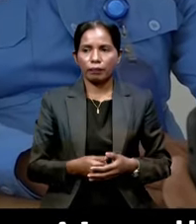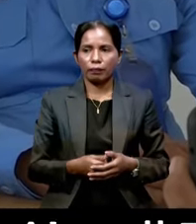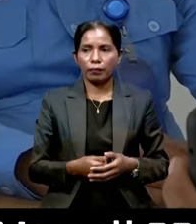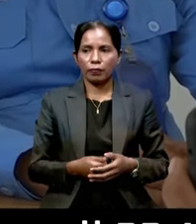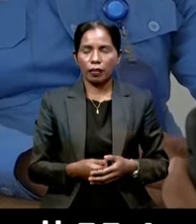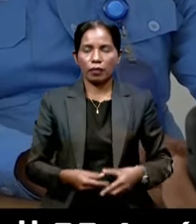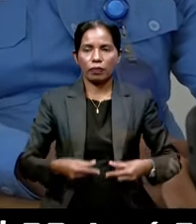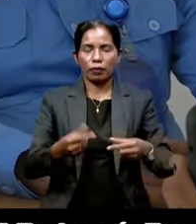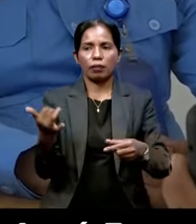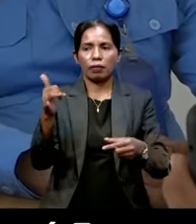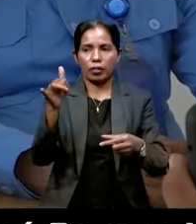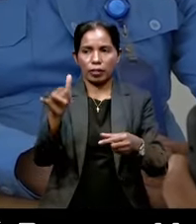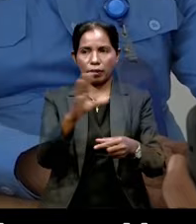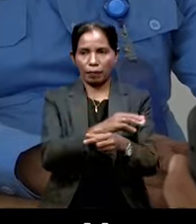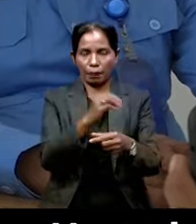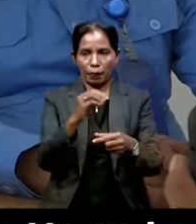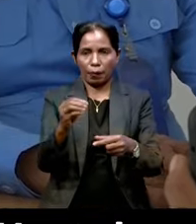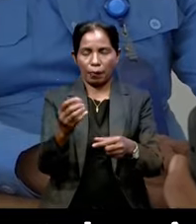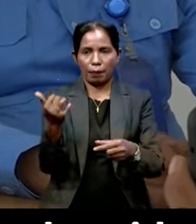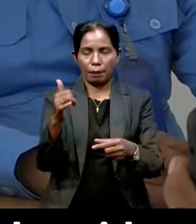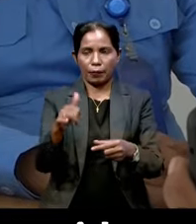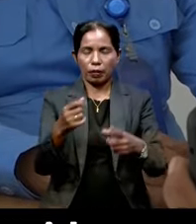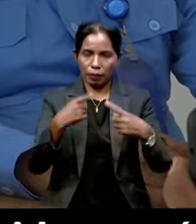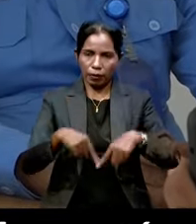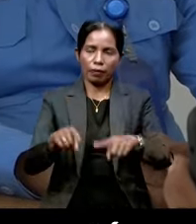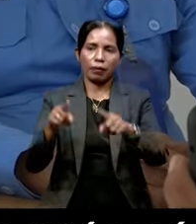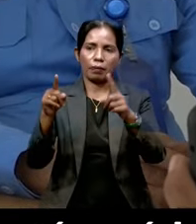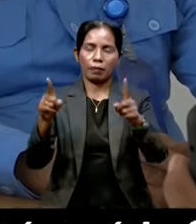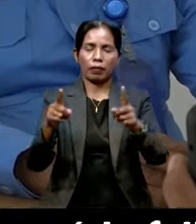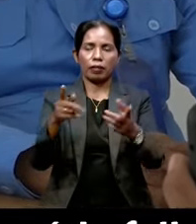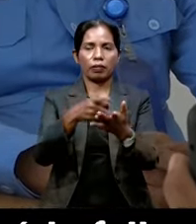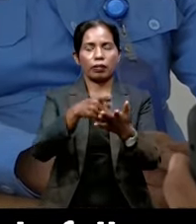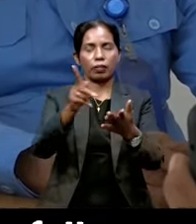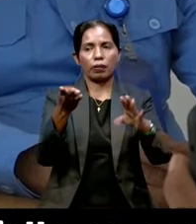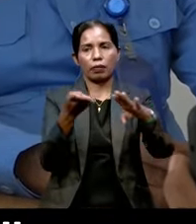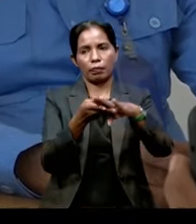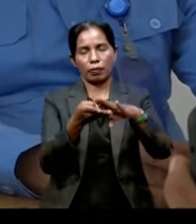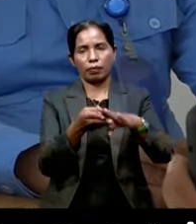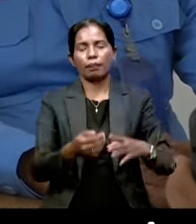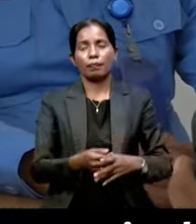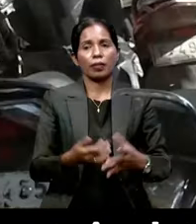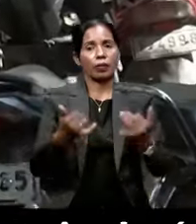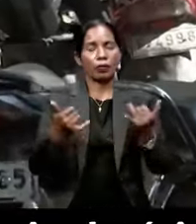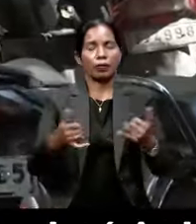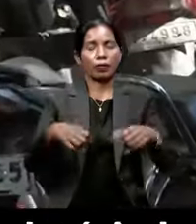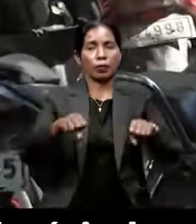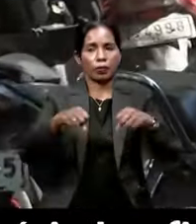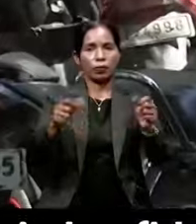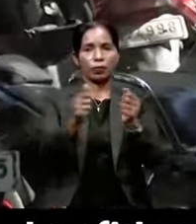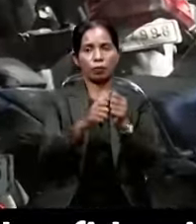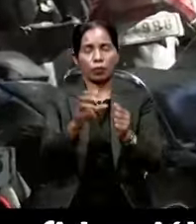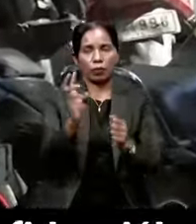for tila basira e para não é se rebele para se luia banco. De dar uma motorizada Rito-Oeste em